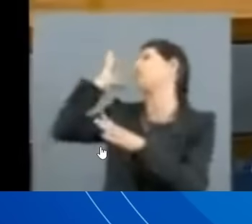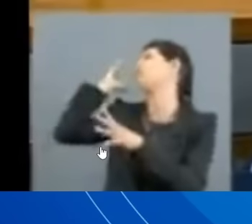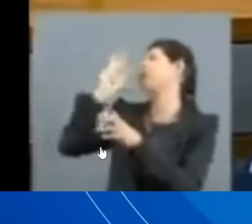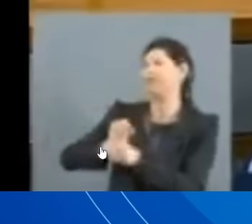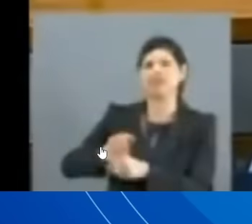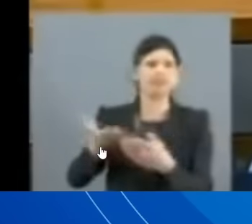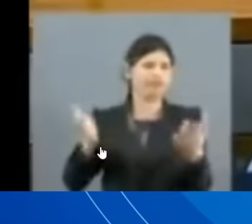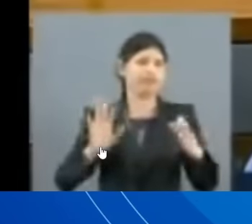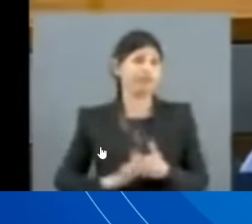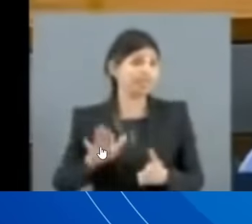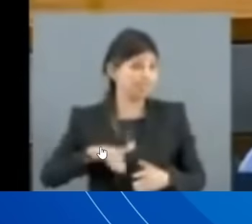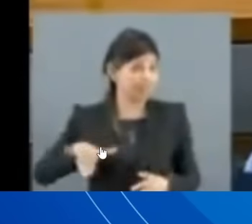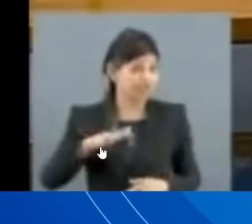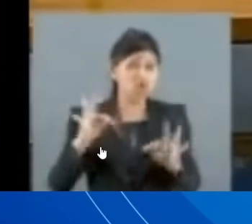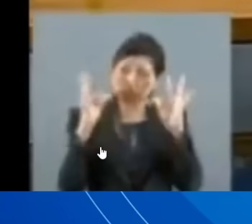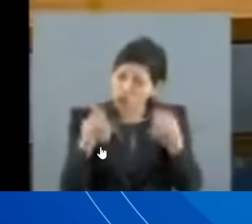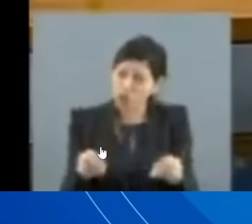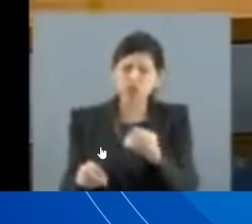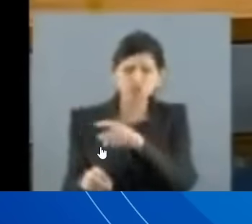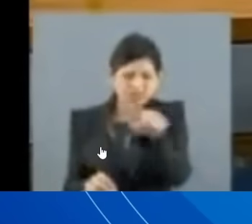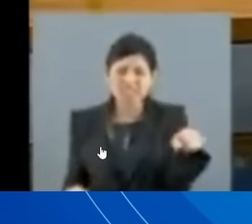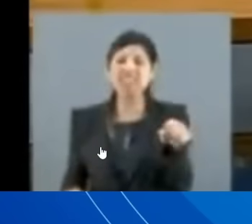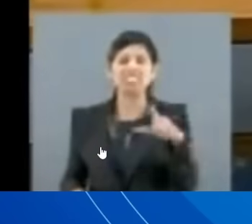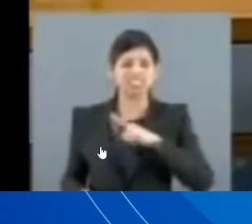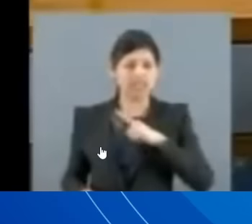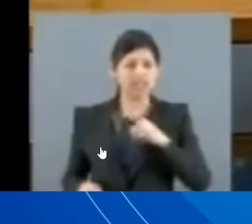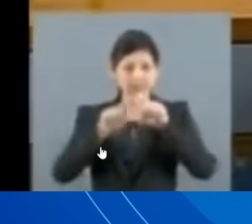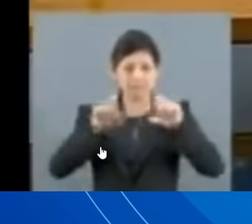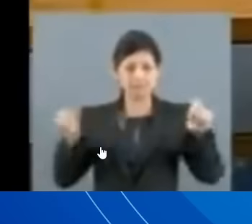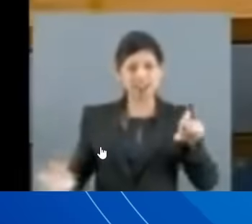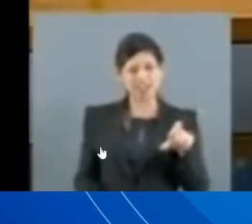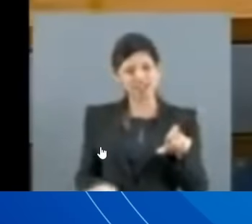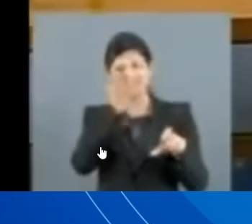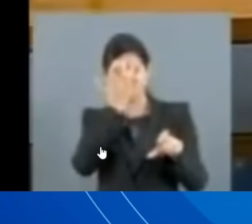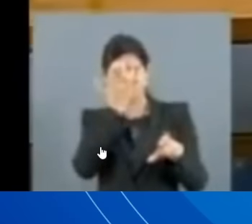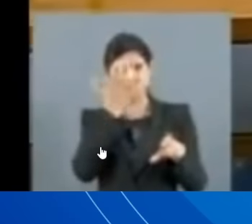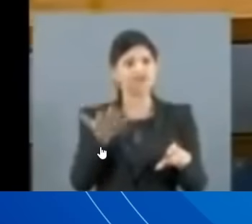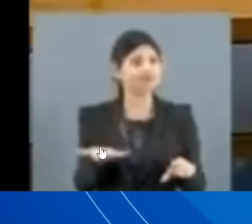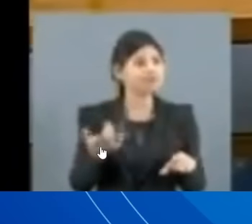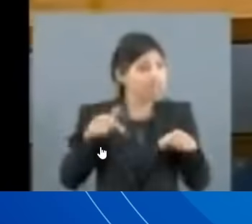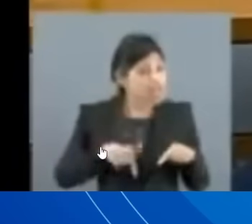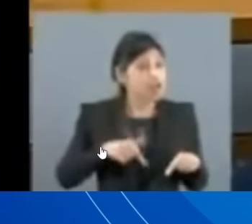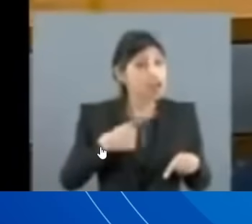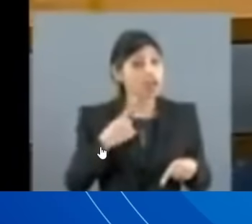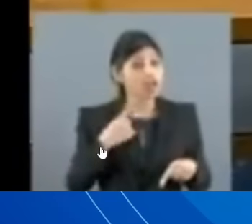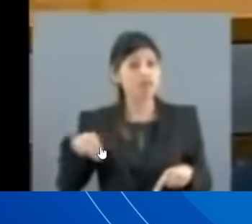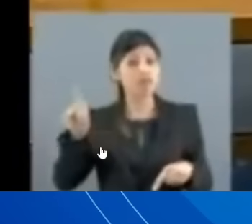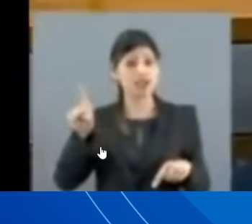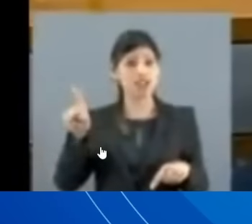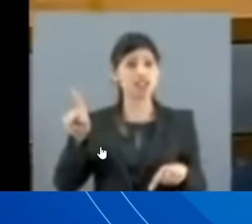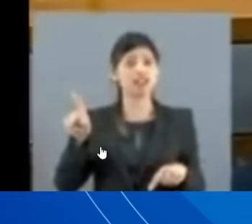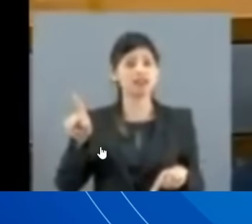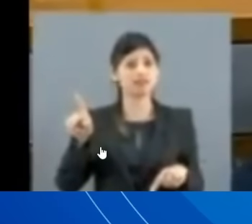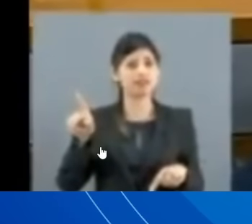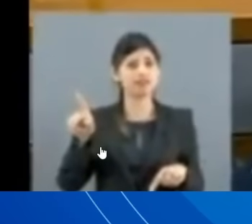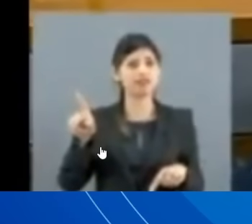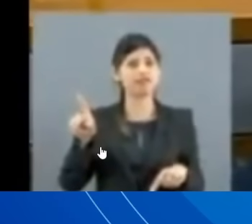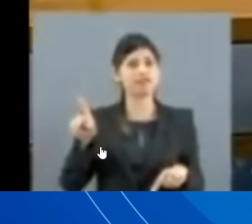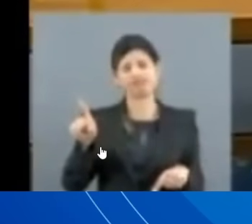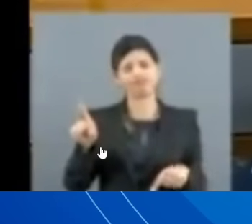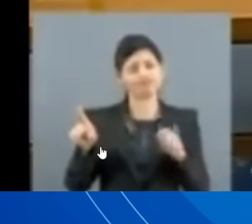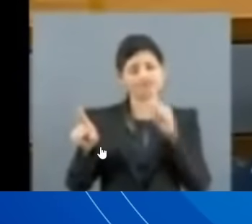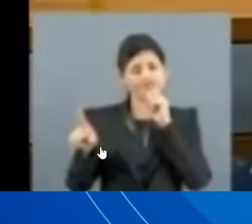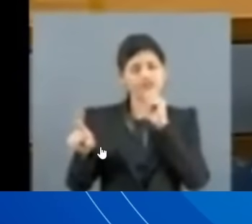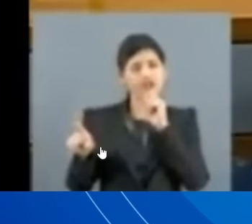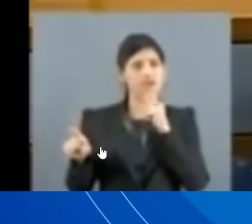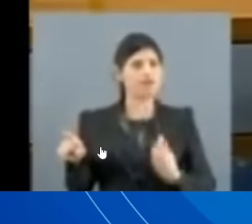público. Todos eles têm essa frase decorada. Sai daqui como guardiões da Constituição, quando lá chegam, nós não estamos vivendo a